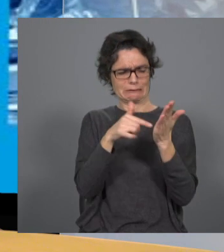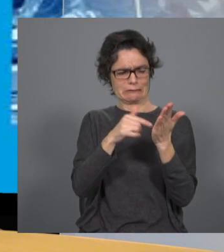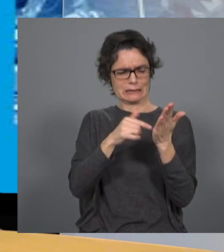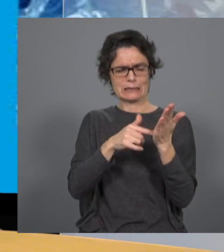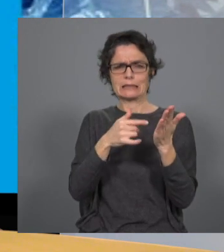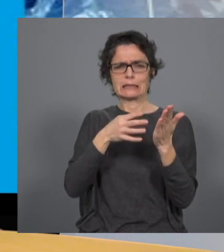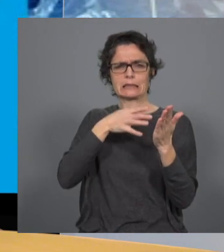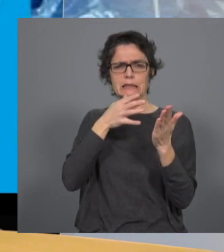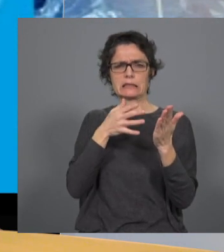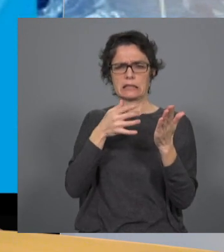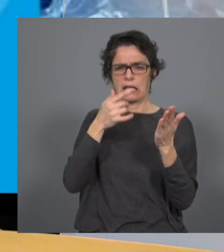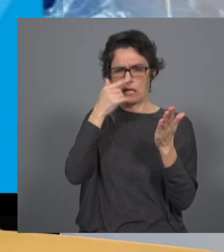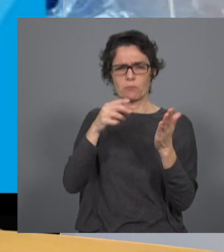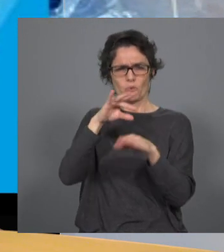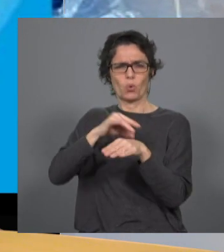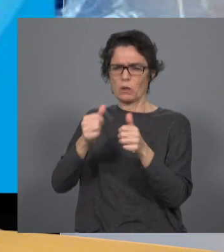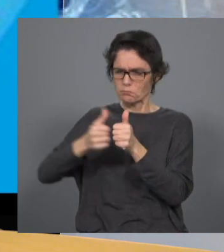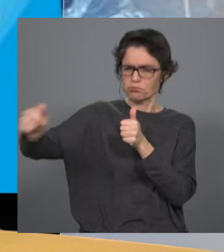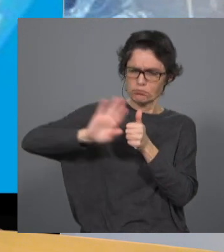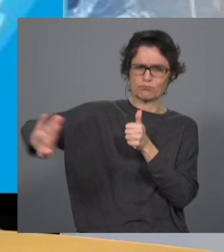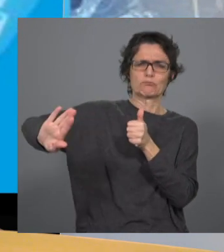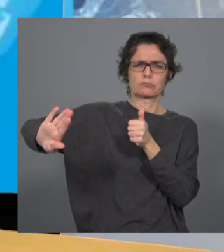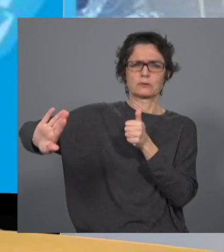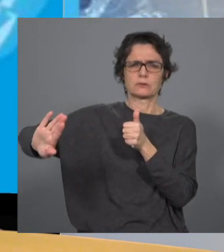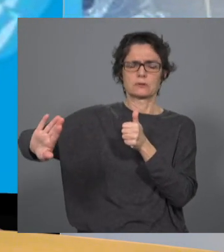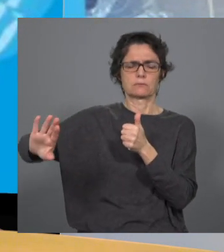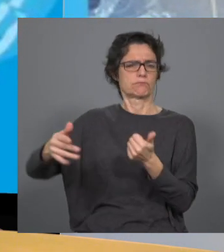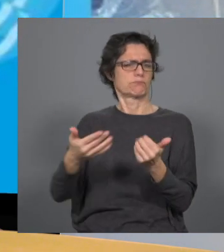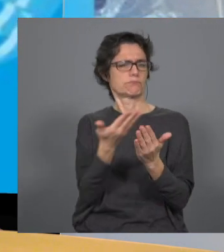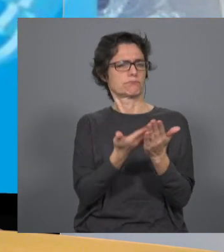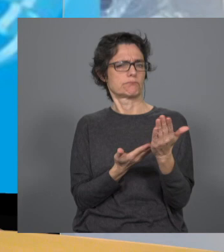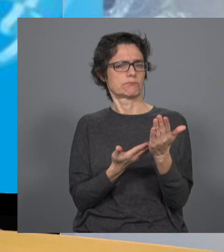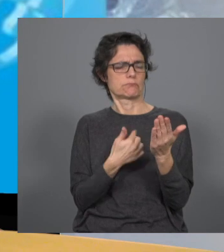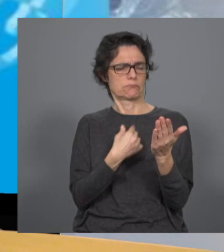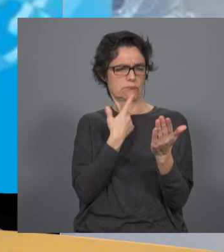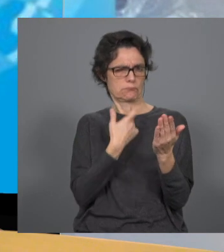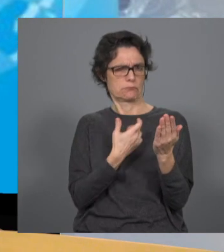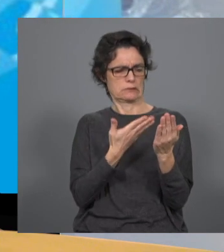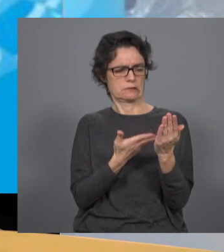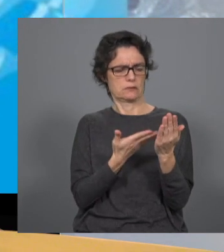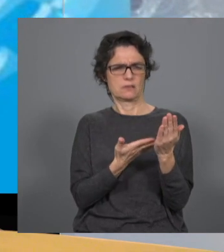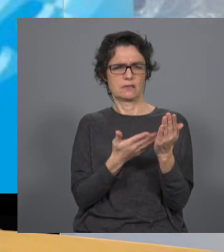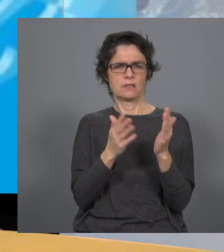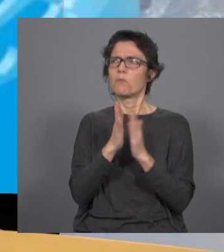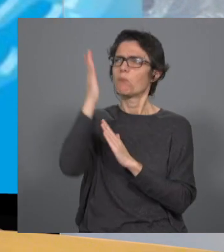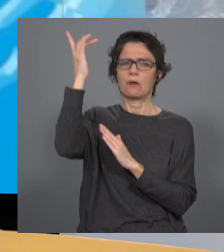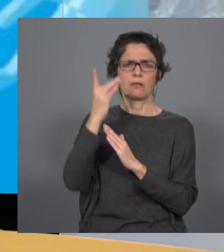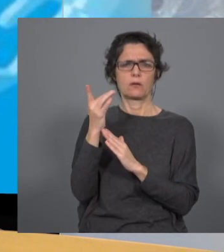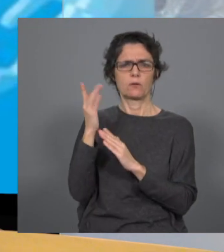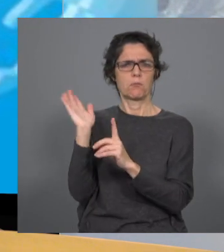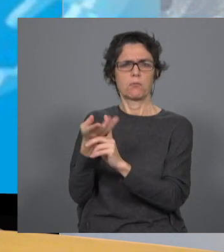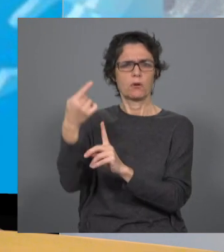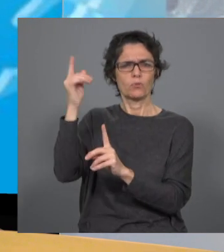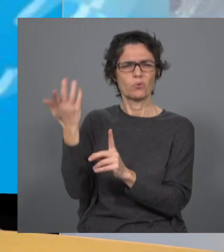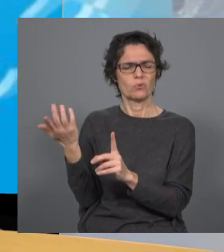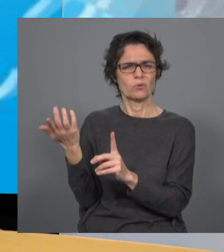aqui também que Deus nunca defende a condenação de alguém.